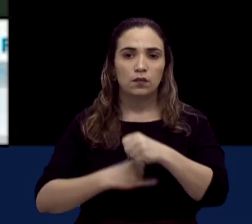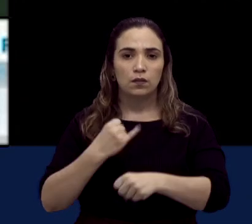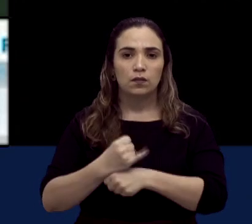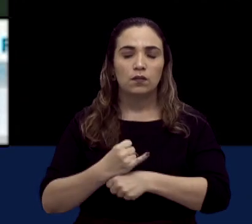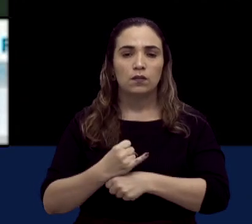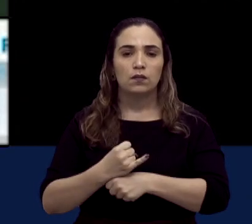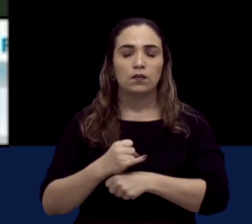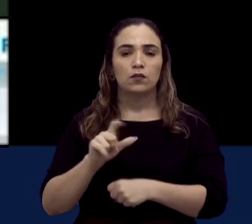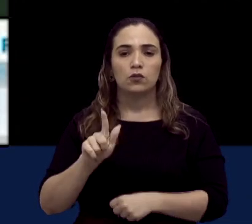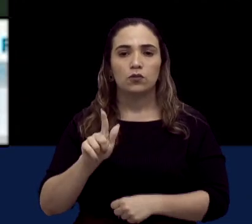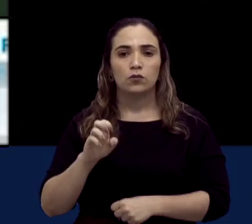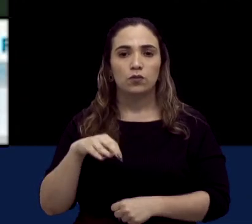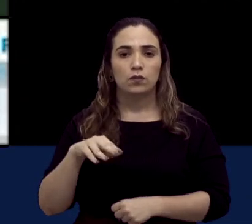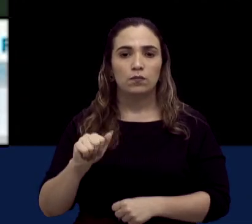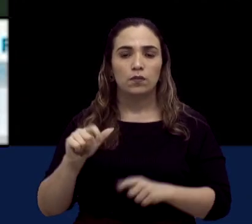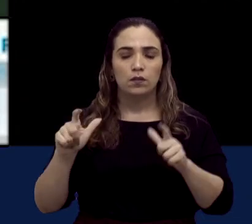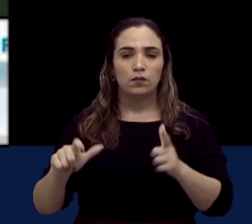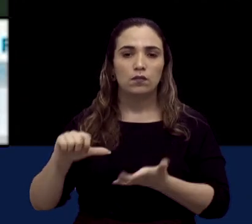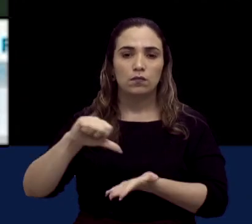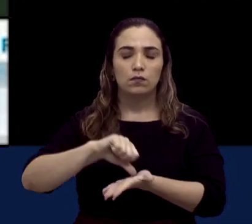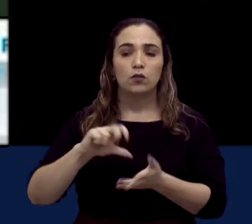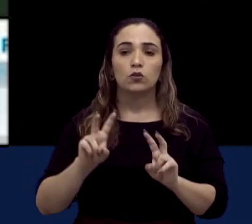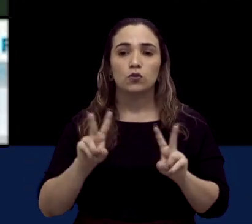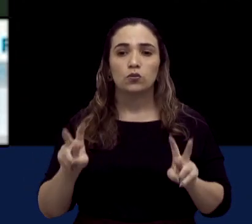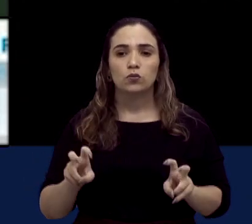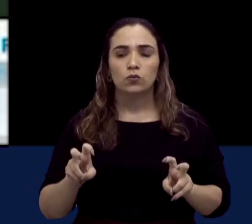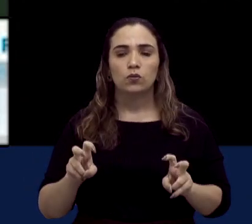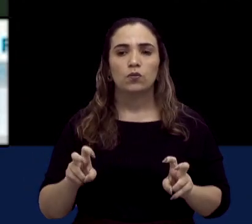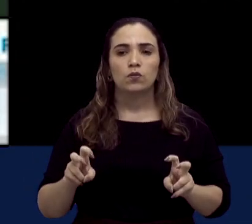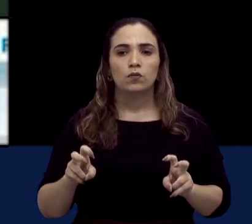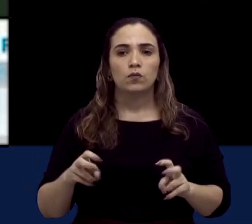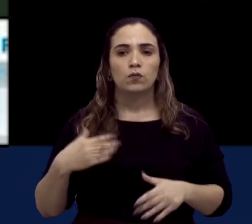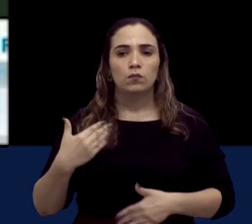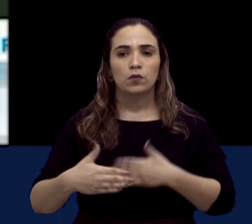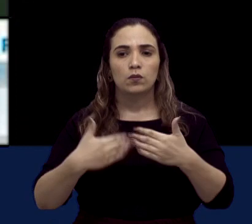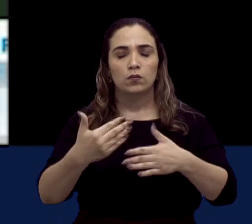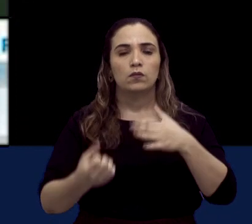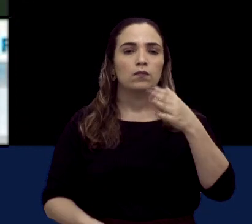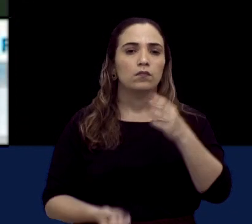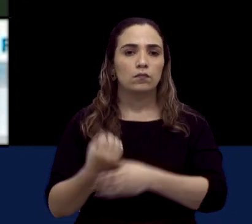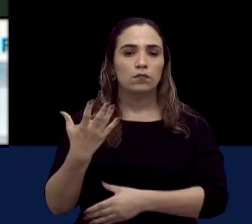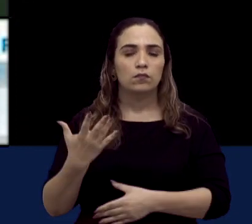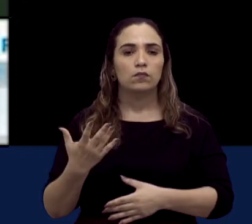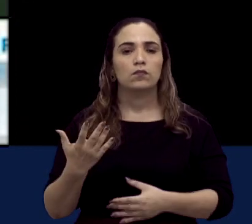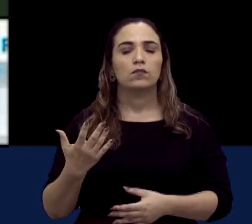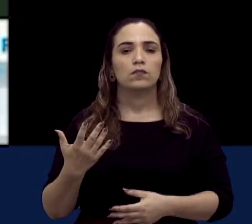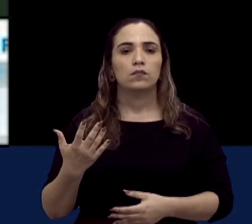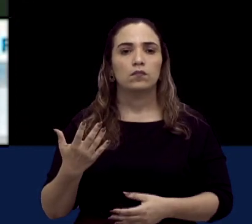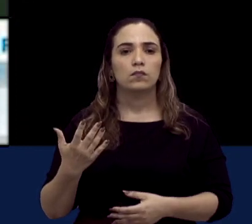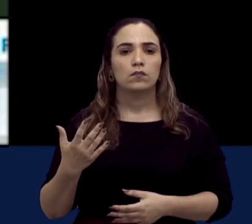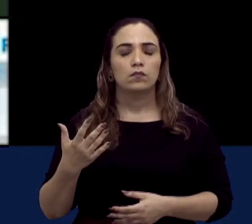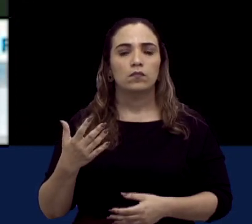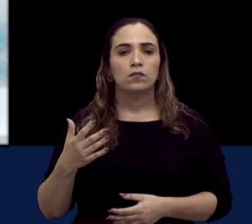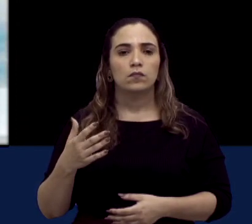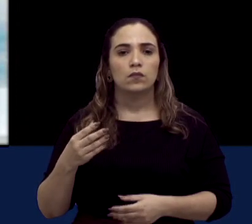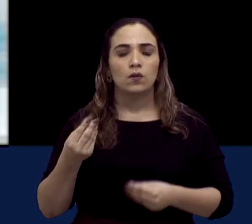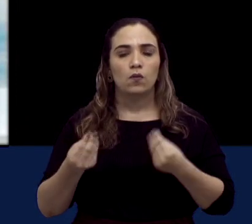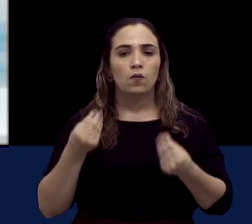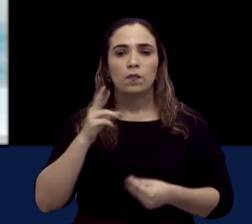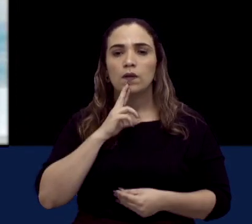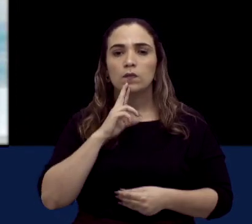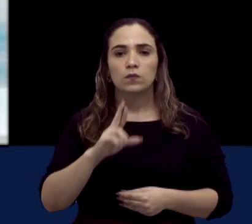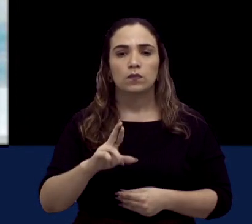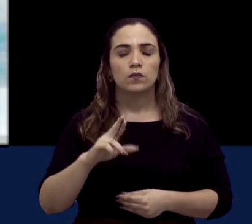Gema, contextualizando um pouquinho desse processo de implementação da gestão por resultados